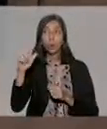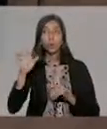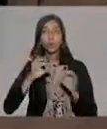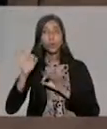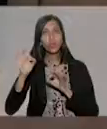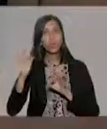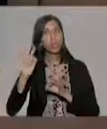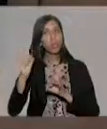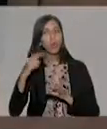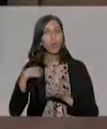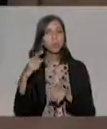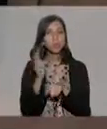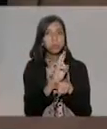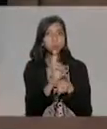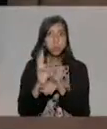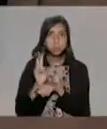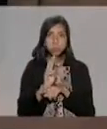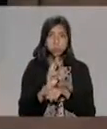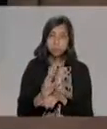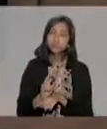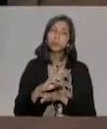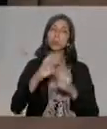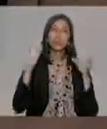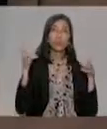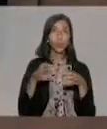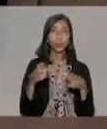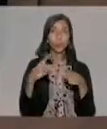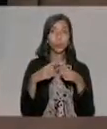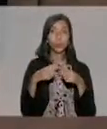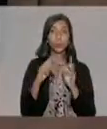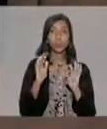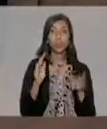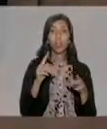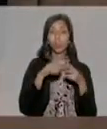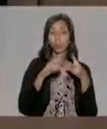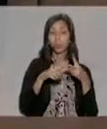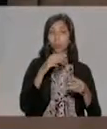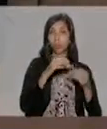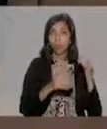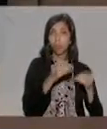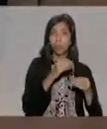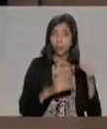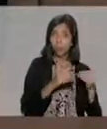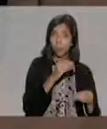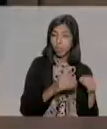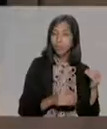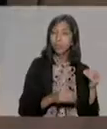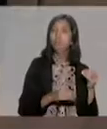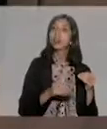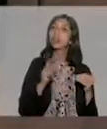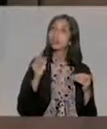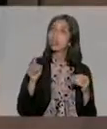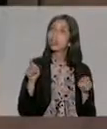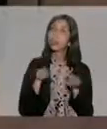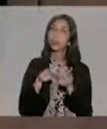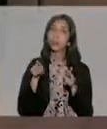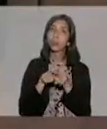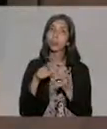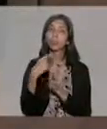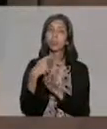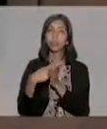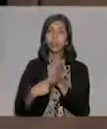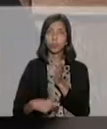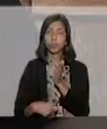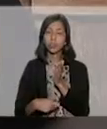em outro projeto, ele não, eu vou supervisionar, se forem as duas. E juntou, porque eu tinha feito 2 novelas com ele. E ela também? Uma gêmea. E ela tinha